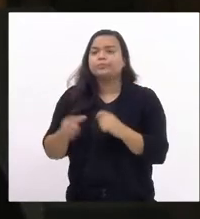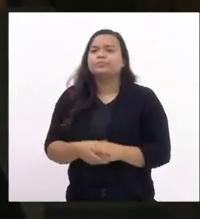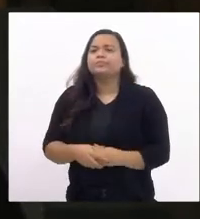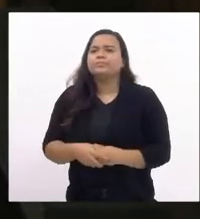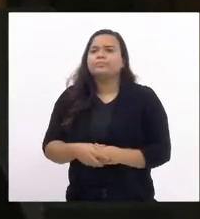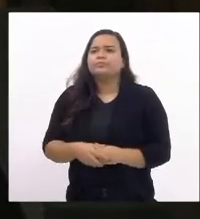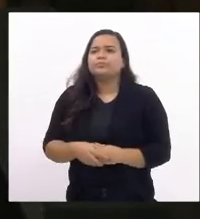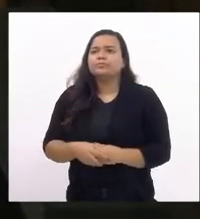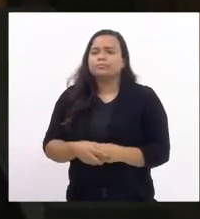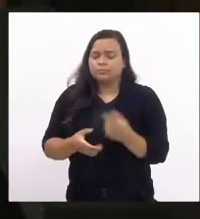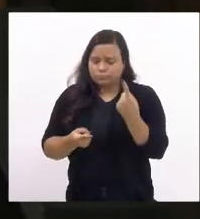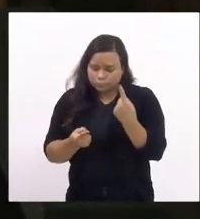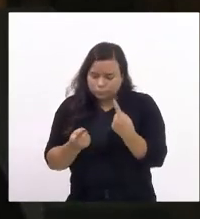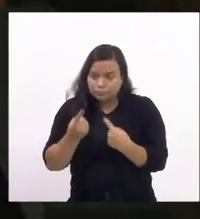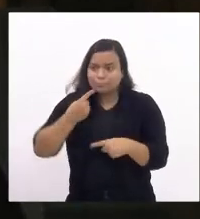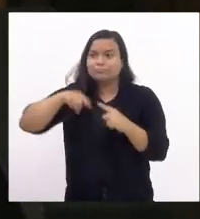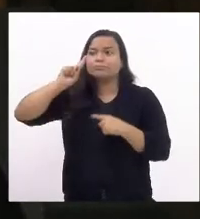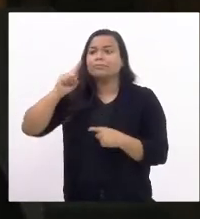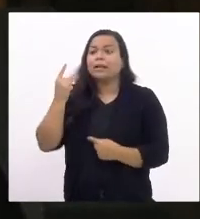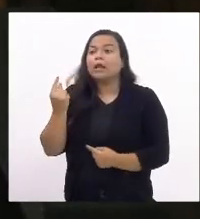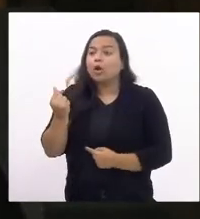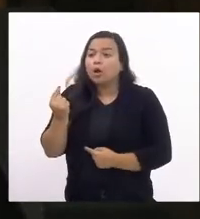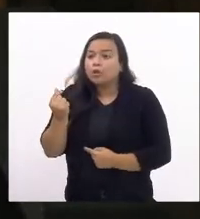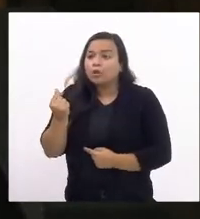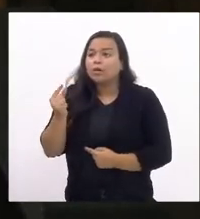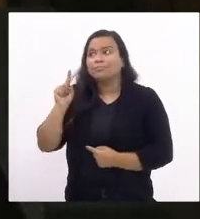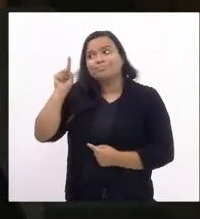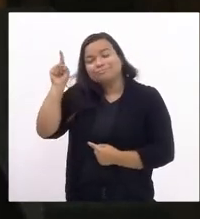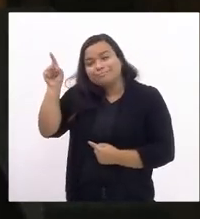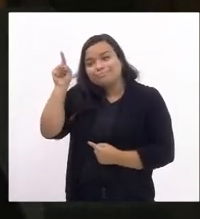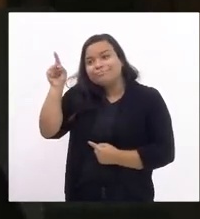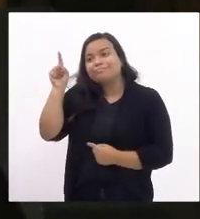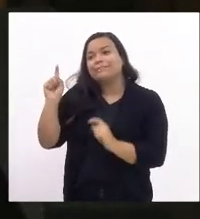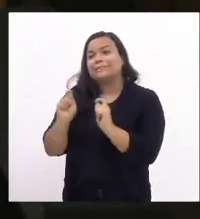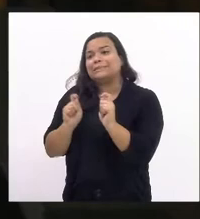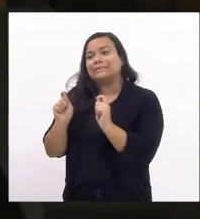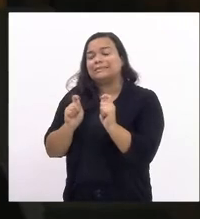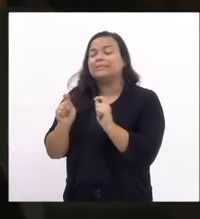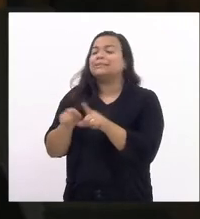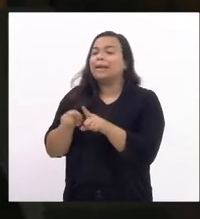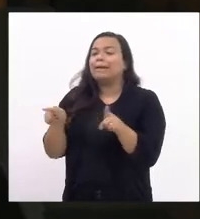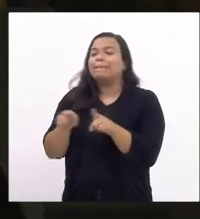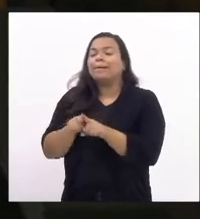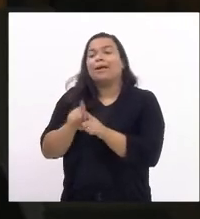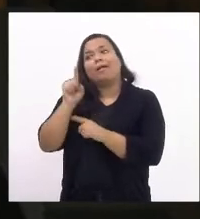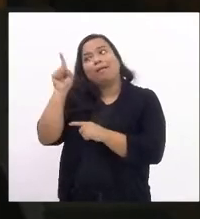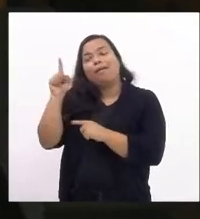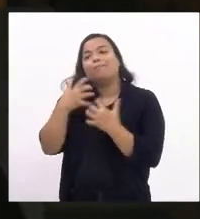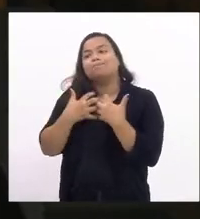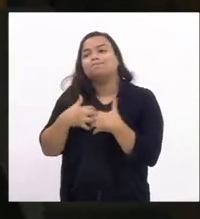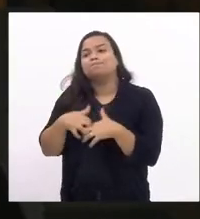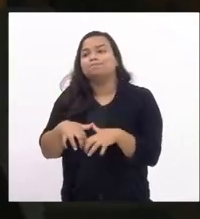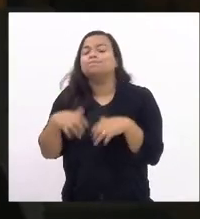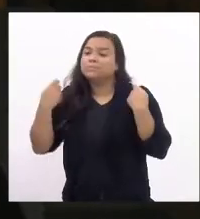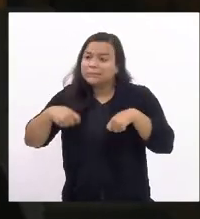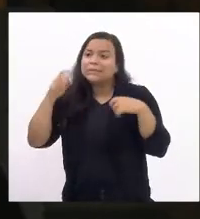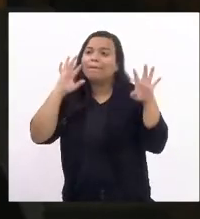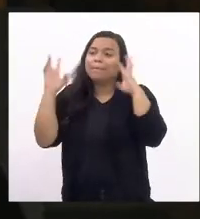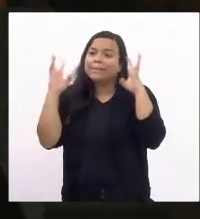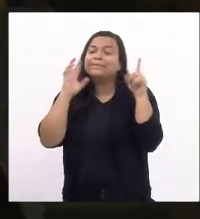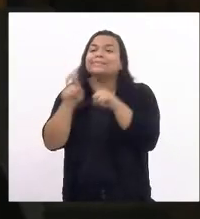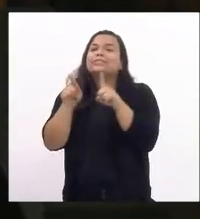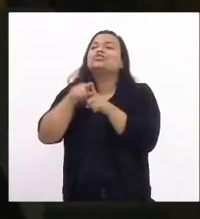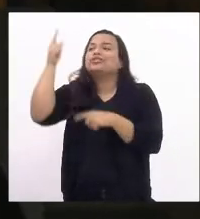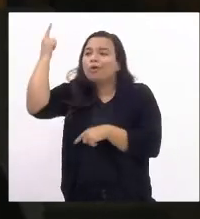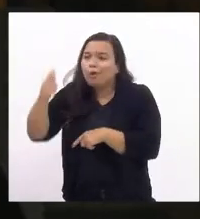na recuperação econômica e financeira de Petrópolis. A gente precisa pensar na